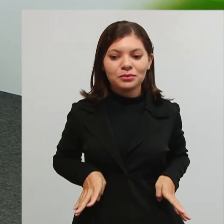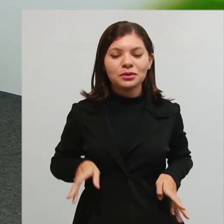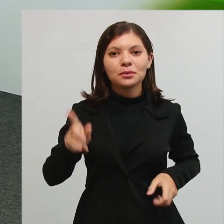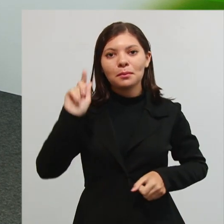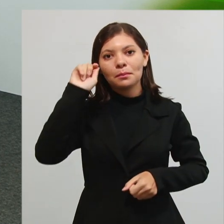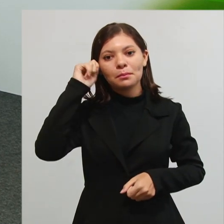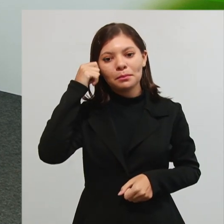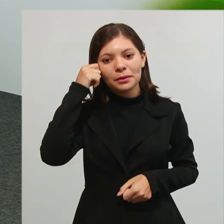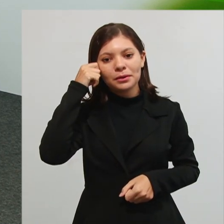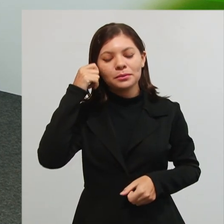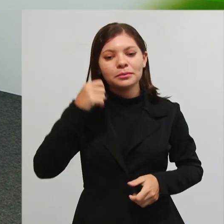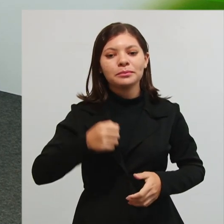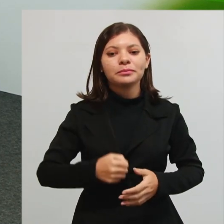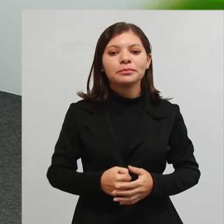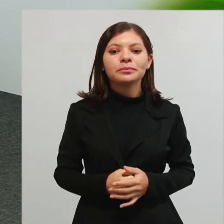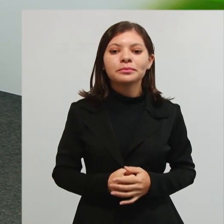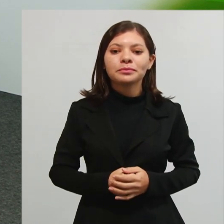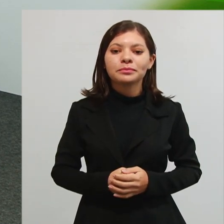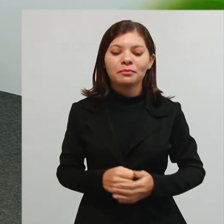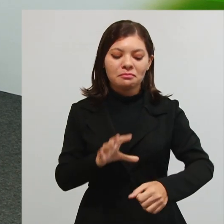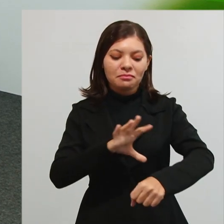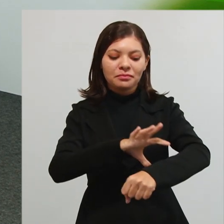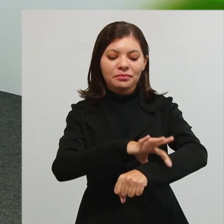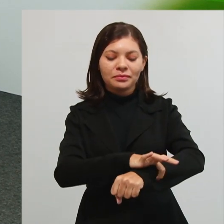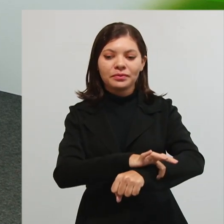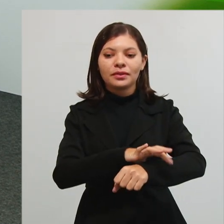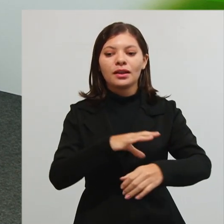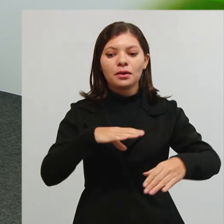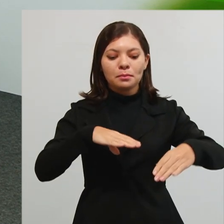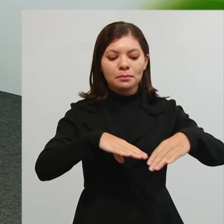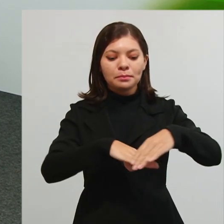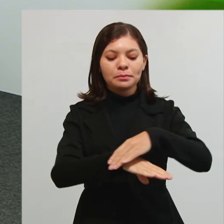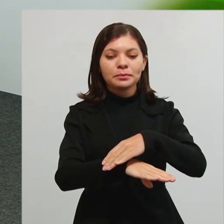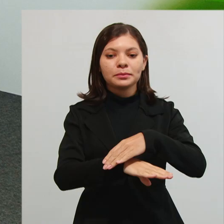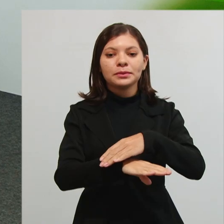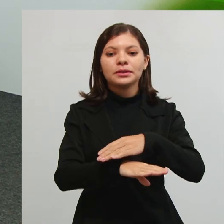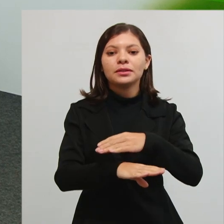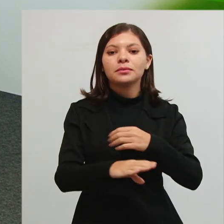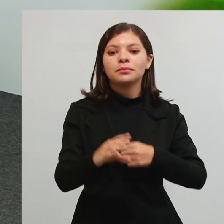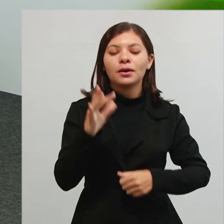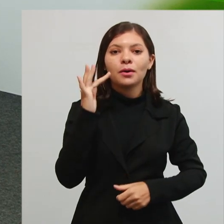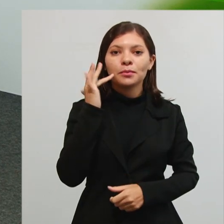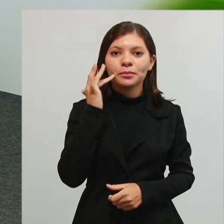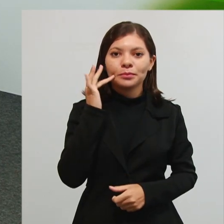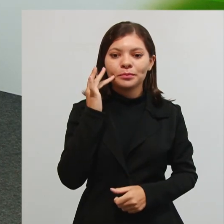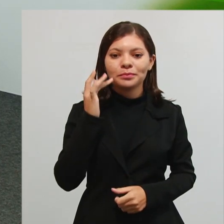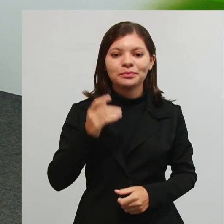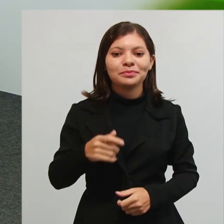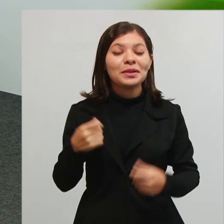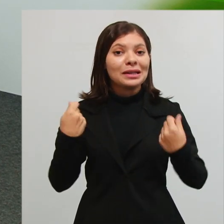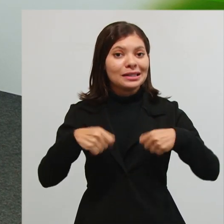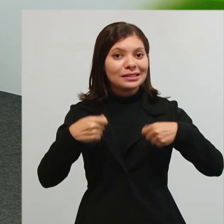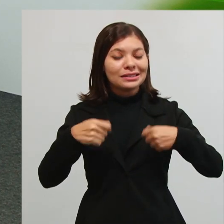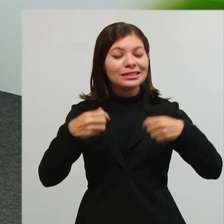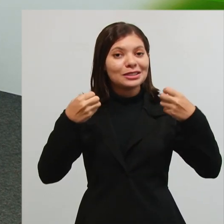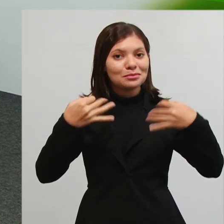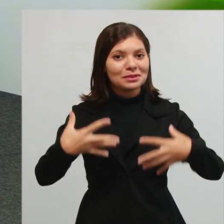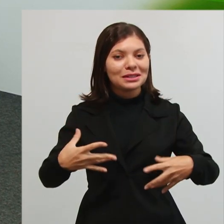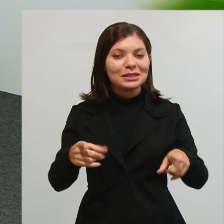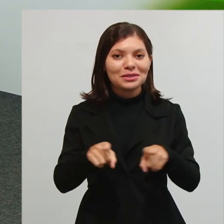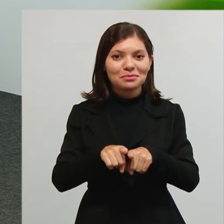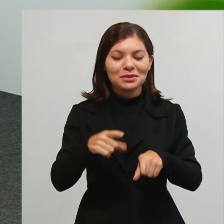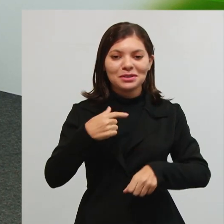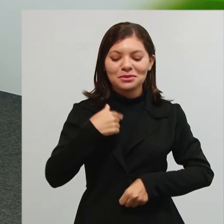de mangas 3/4 e uma sapatilha na cor dourada preciso falar para vocês que eu estou aqui